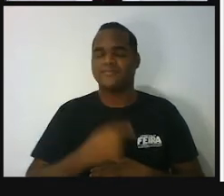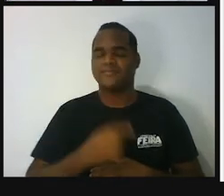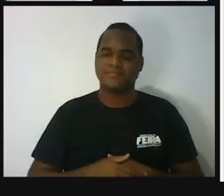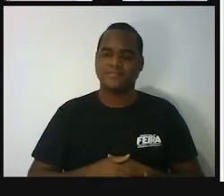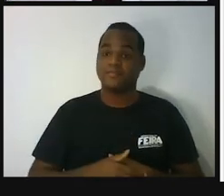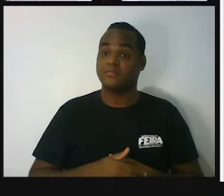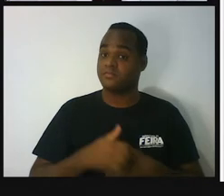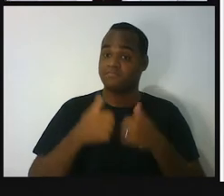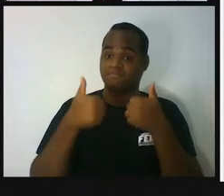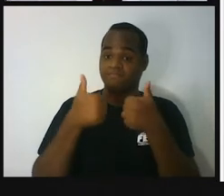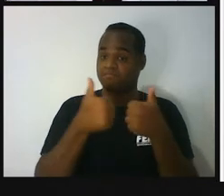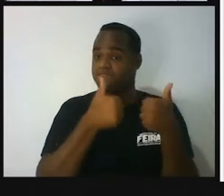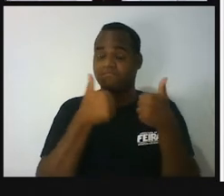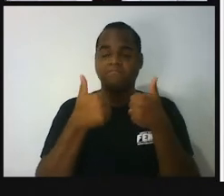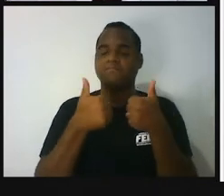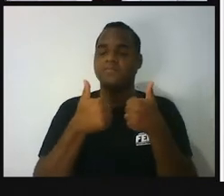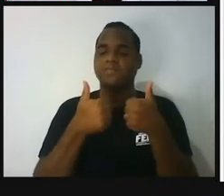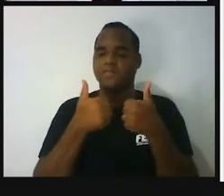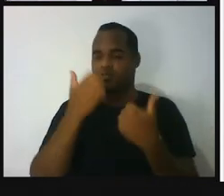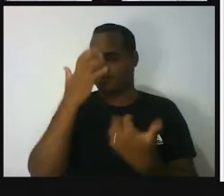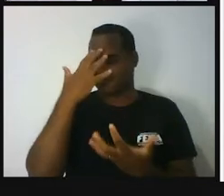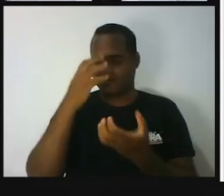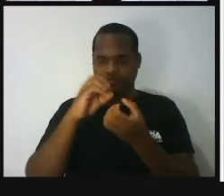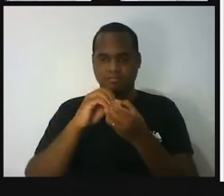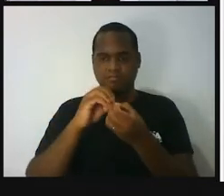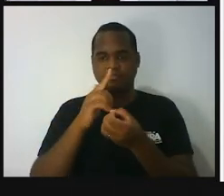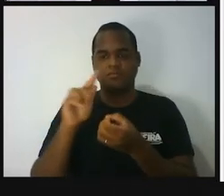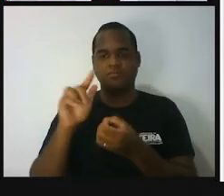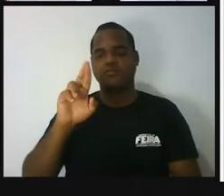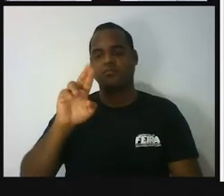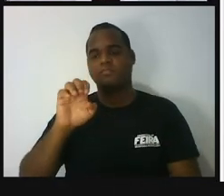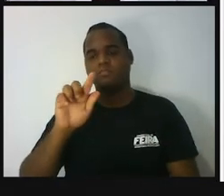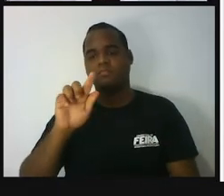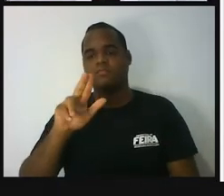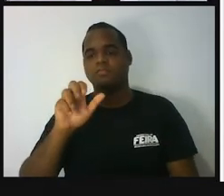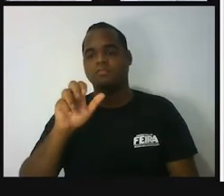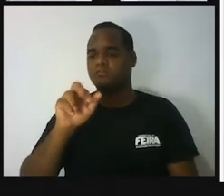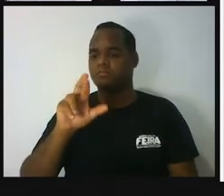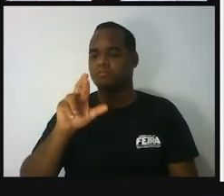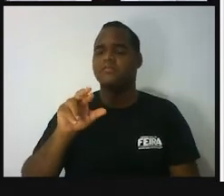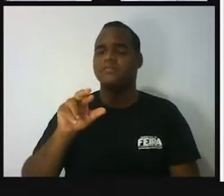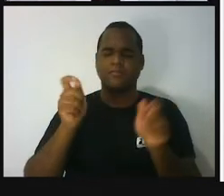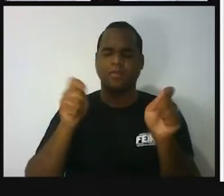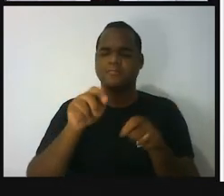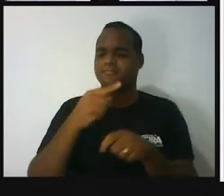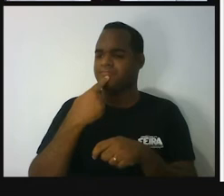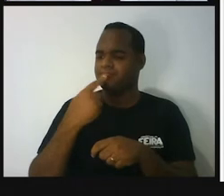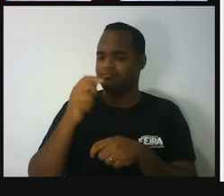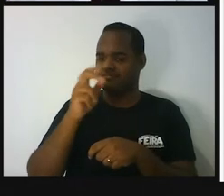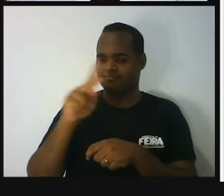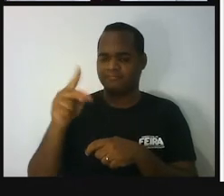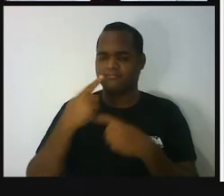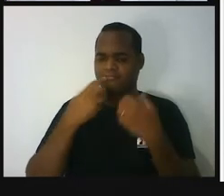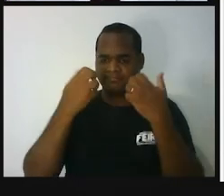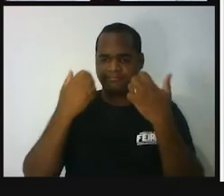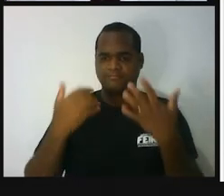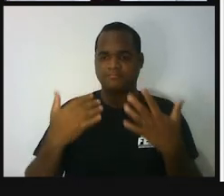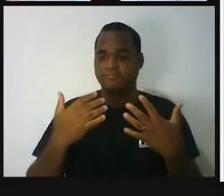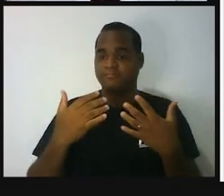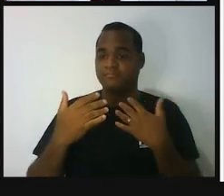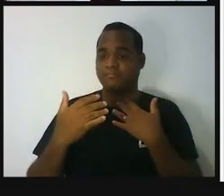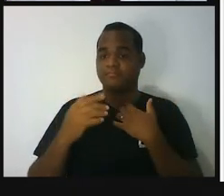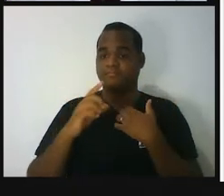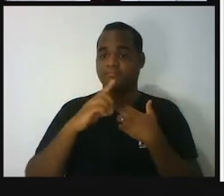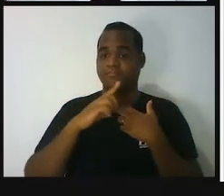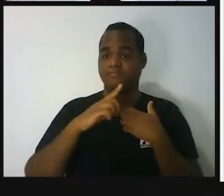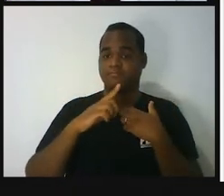Beleza. Então, entendido que é polígono regular. Ô, professor, então me diga uma coisa. Tem polígono que